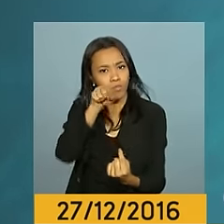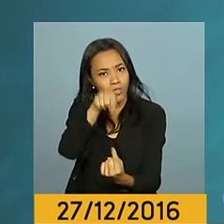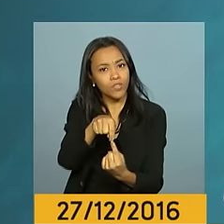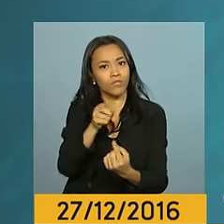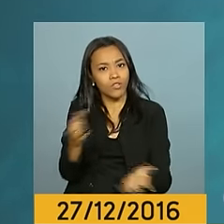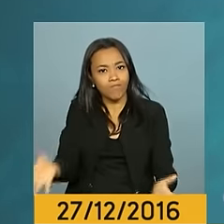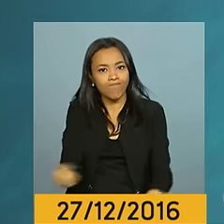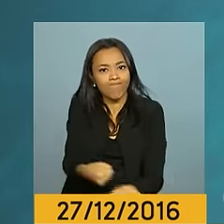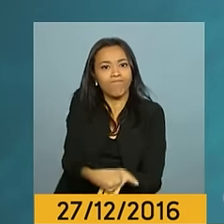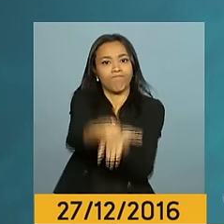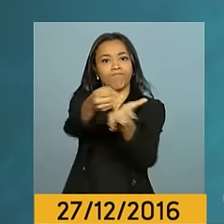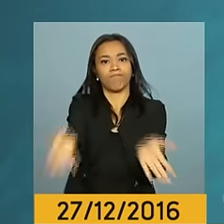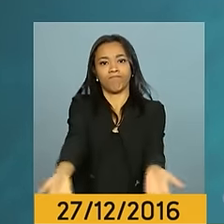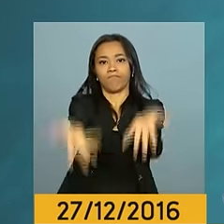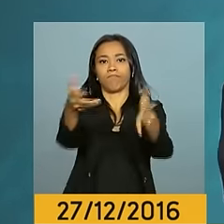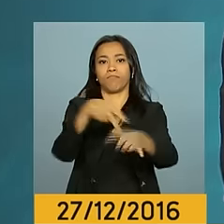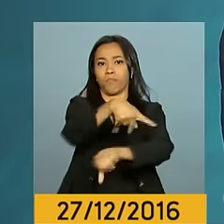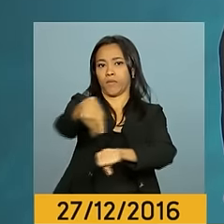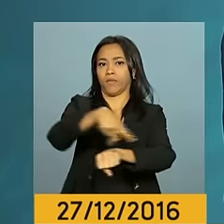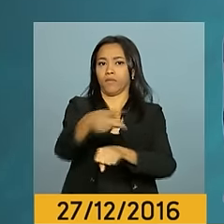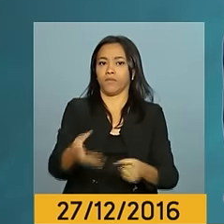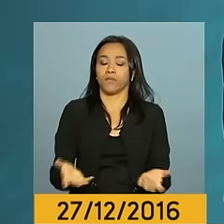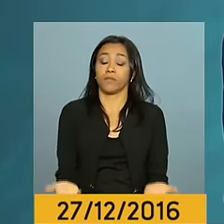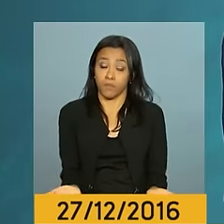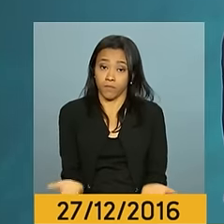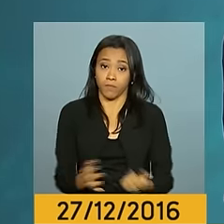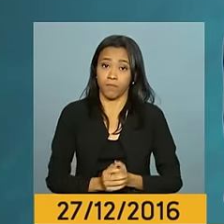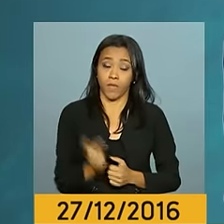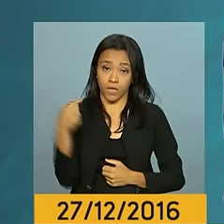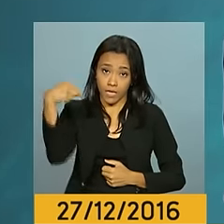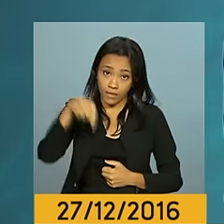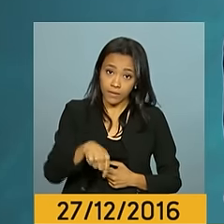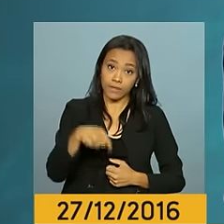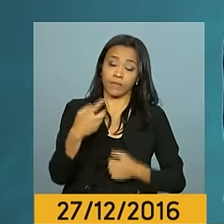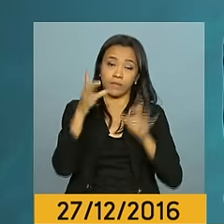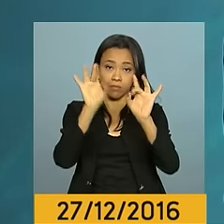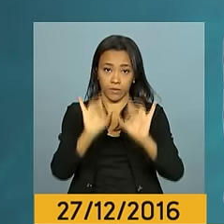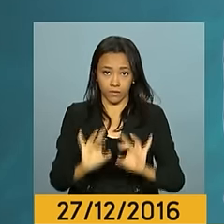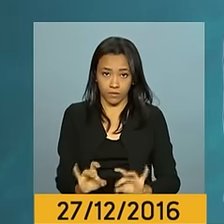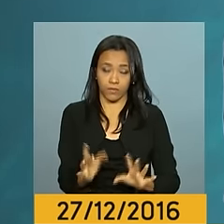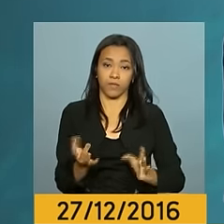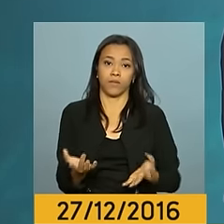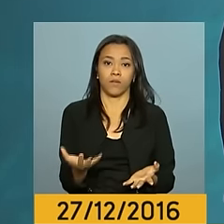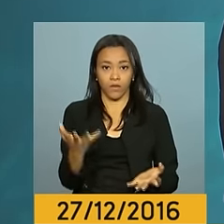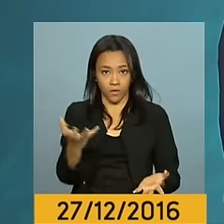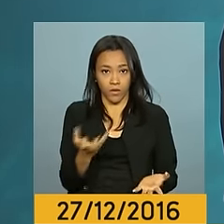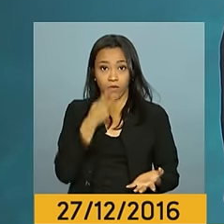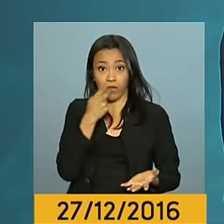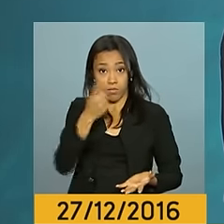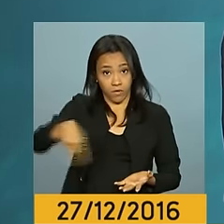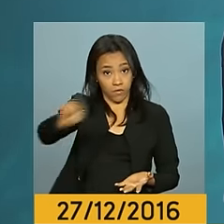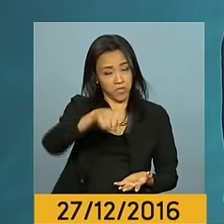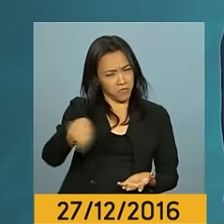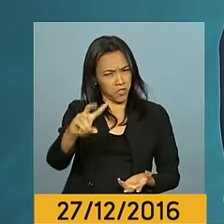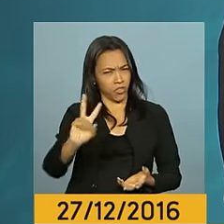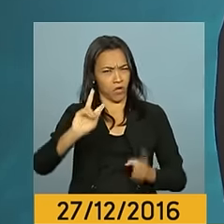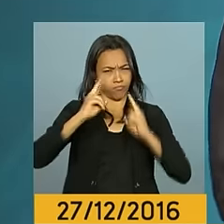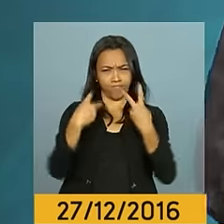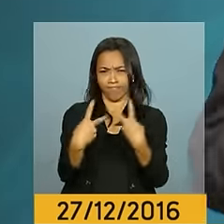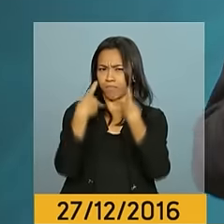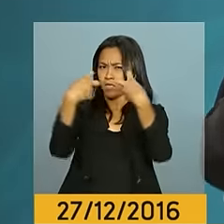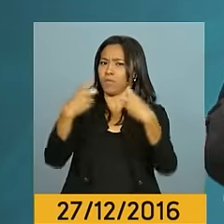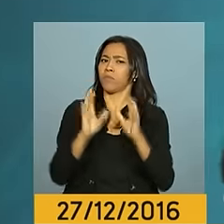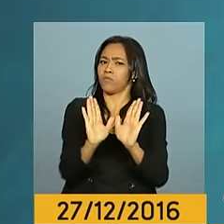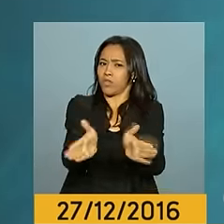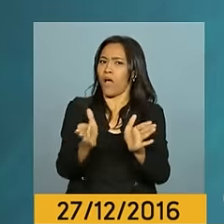do país e aqui especialmente eu quero dizer que nós temos vocês puderam perceber